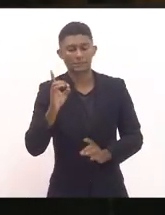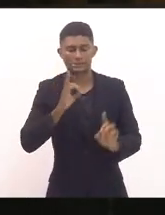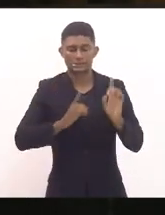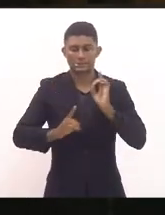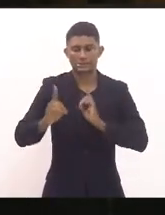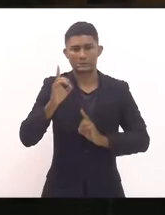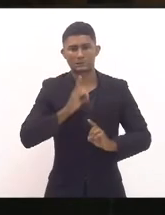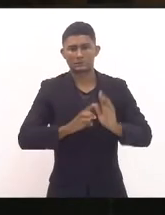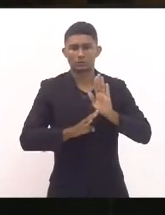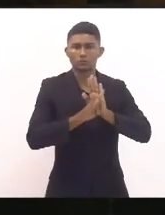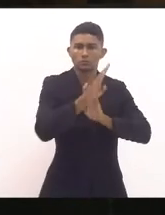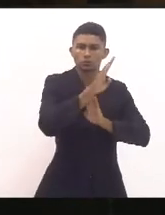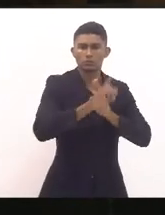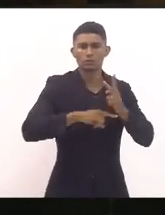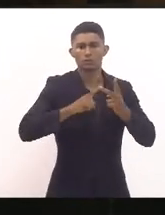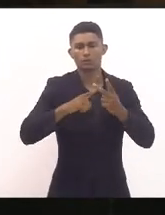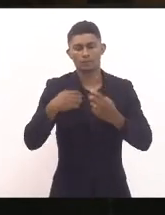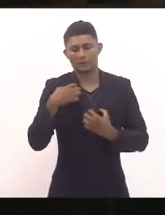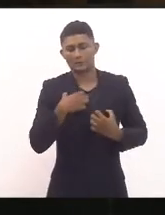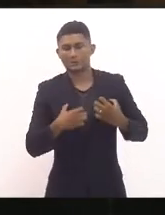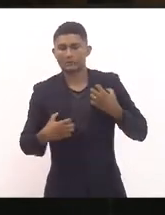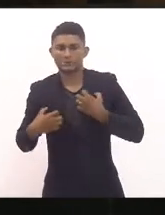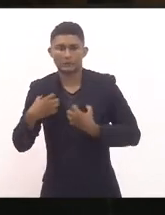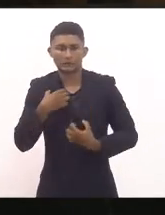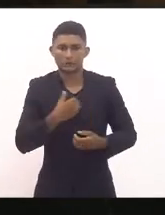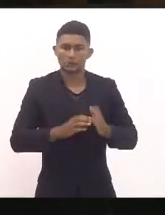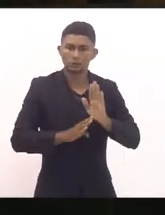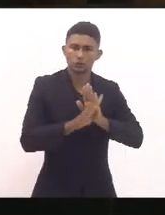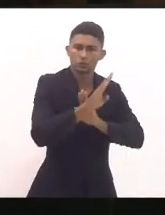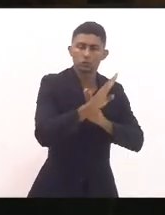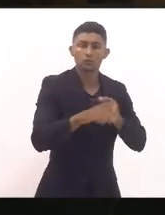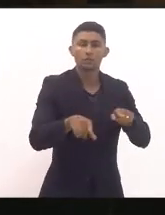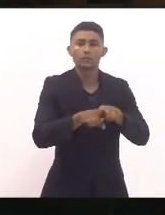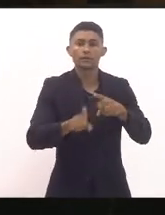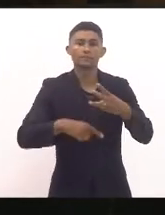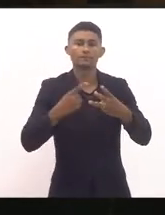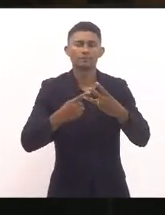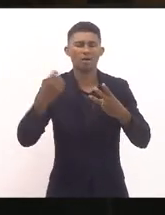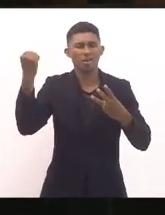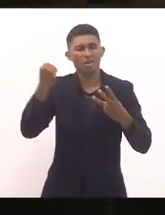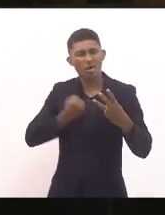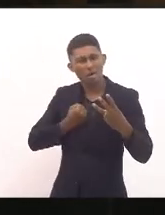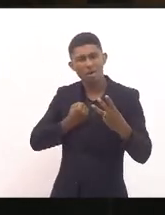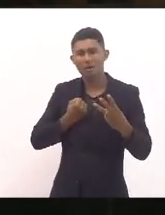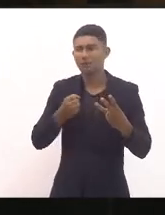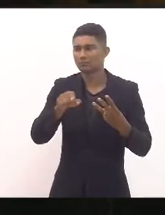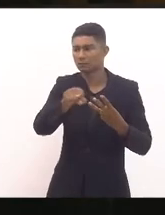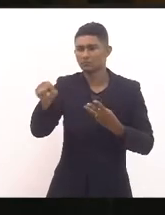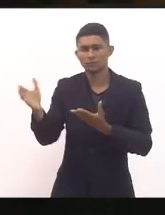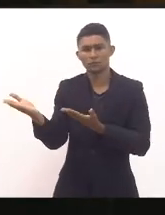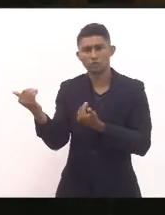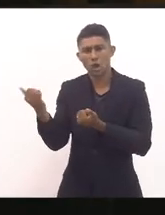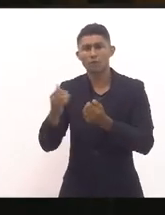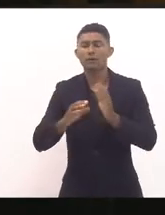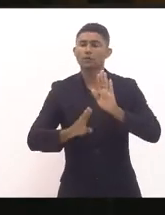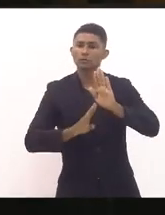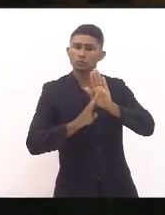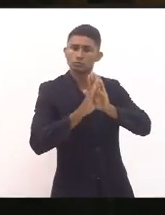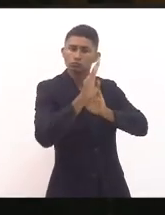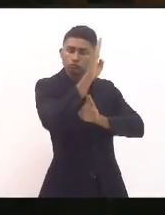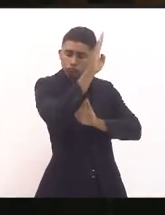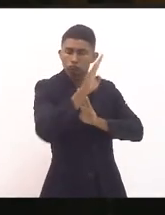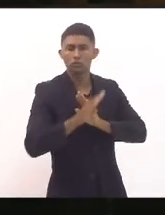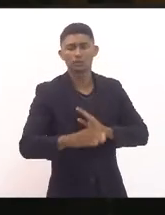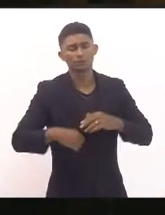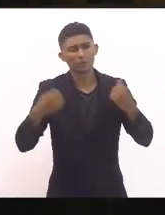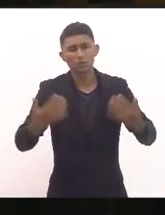a ansiedade e o número de casos de suicídio entre jovens. E isso é muito sério.